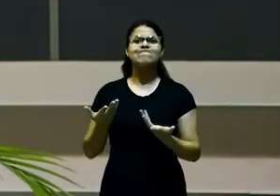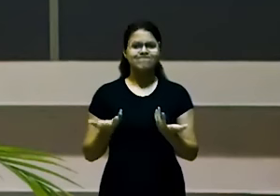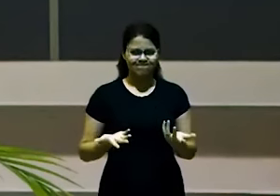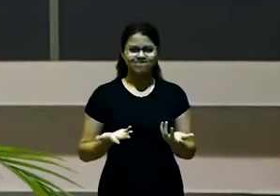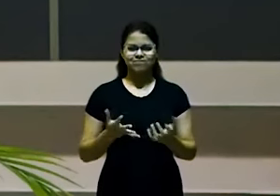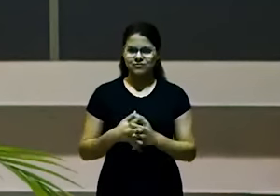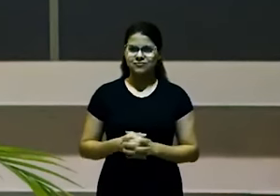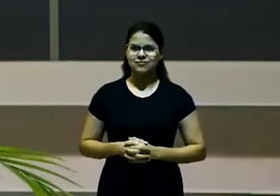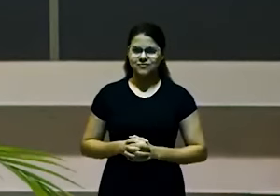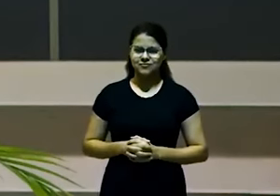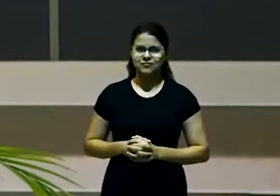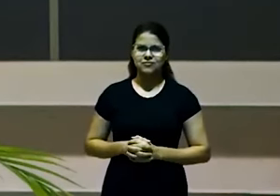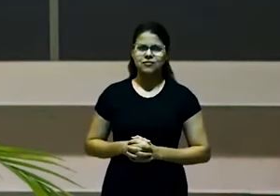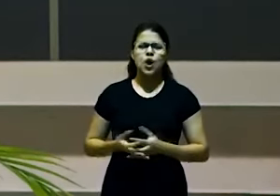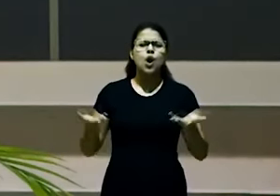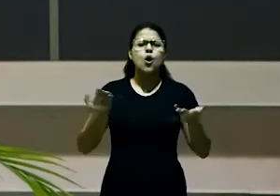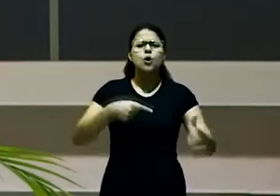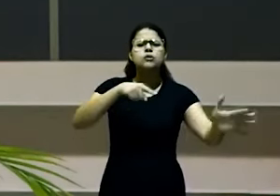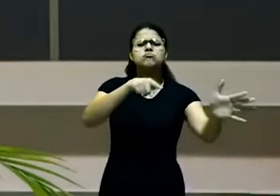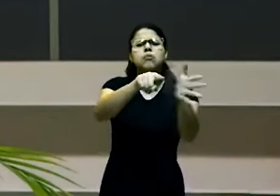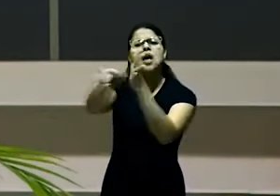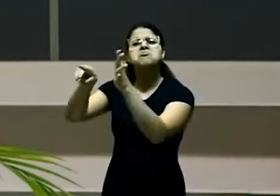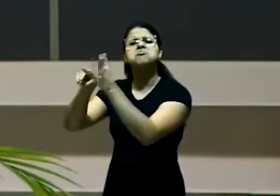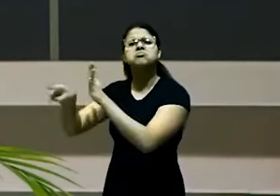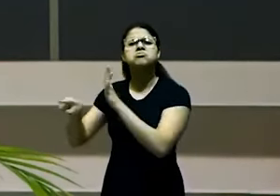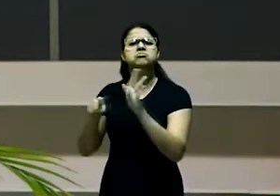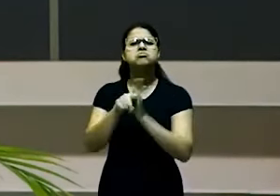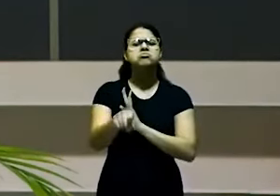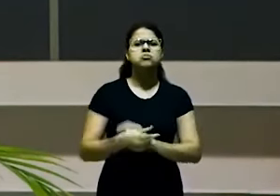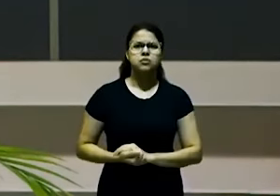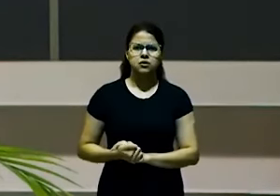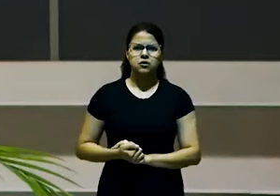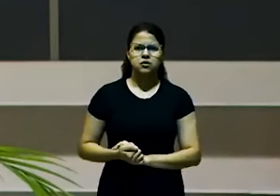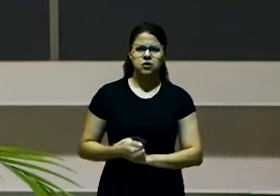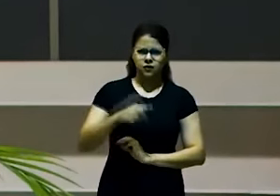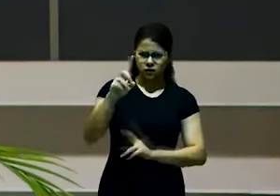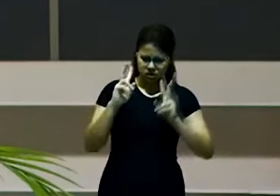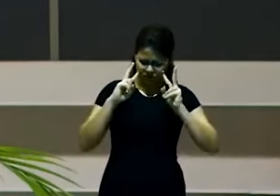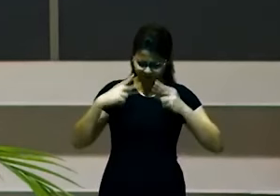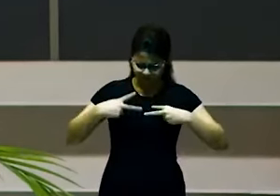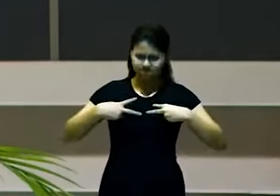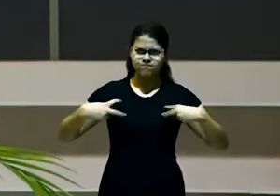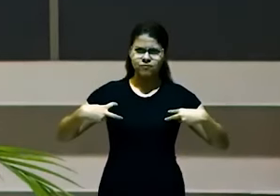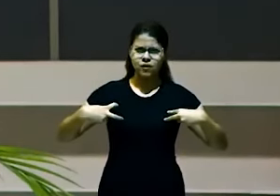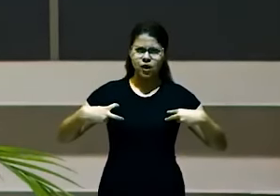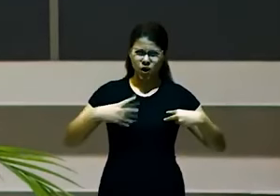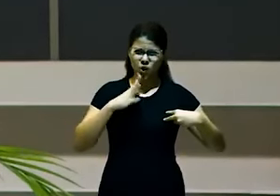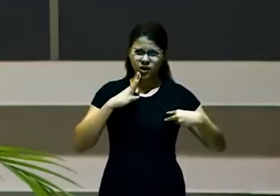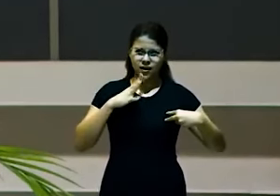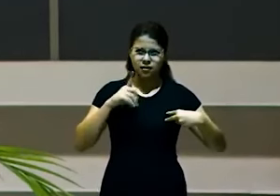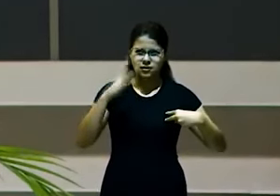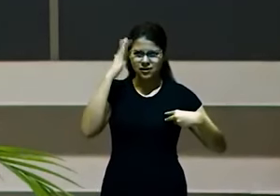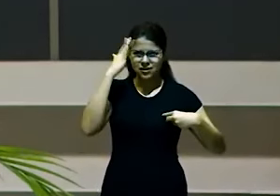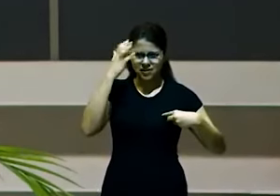também e eu quero te fazer uma pergunta nesta noite você conhece o que